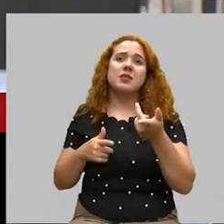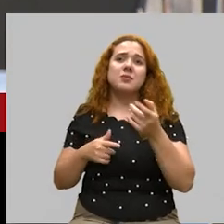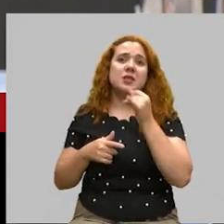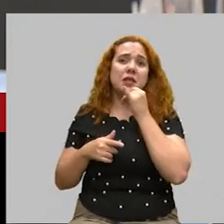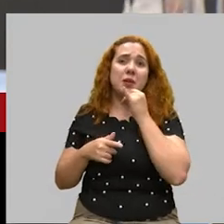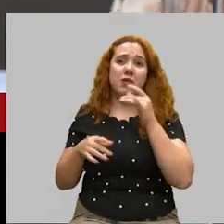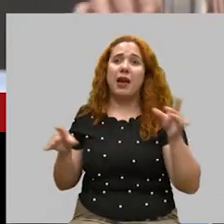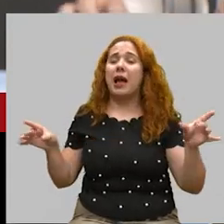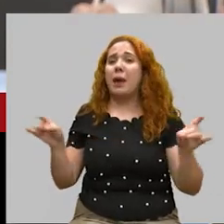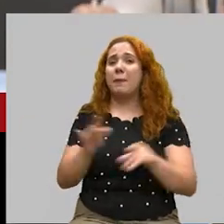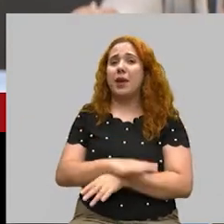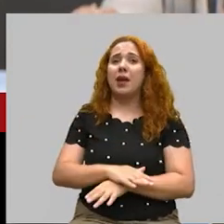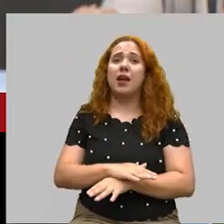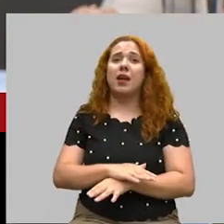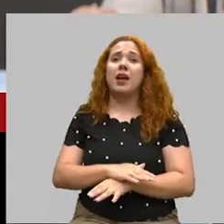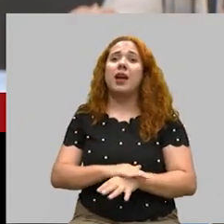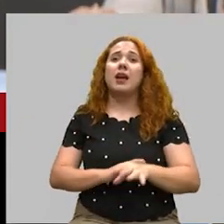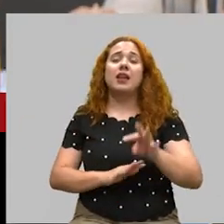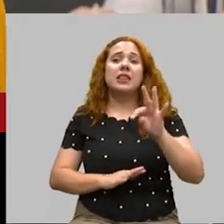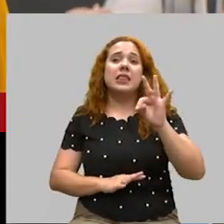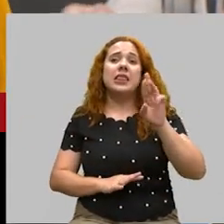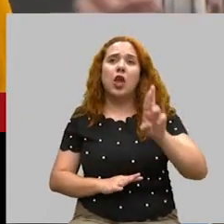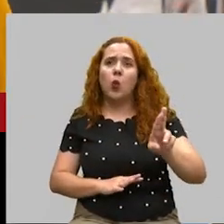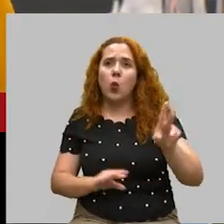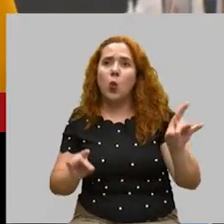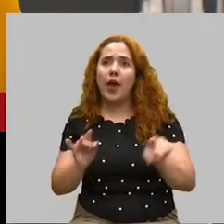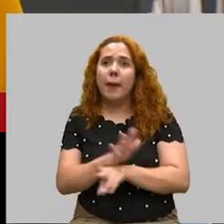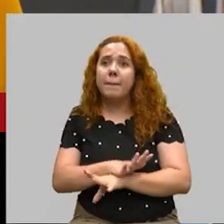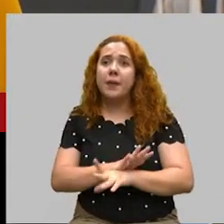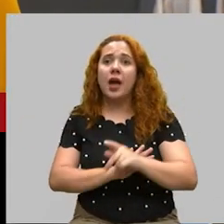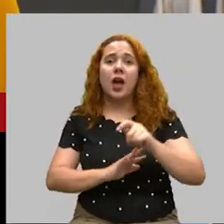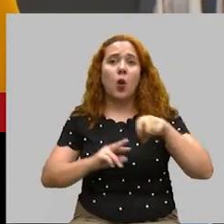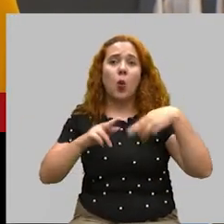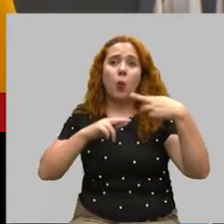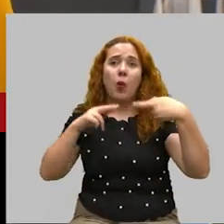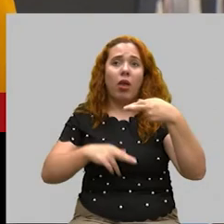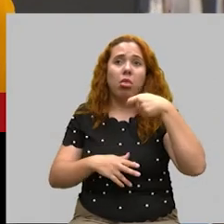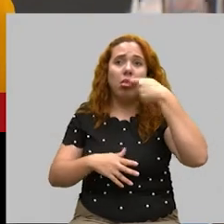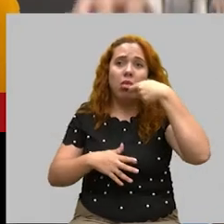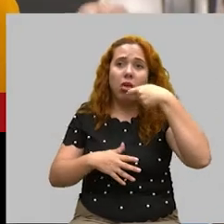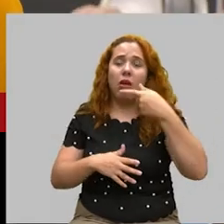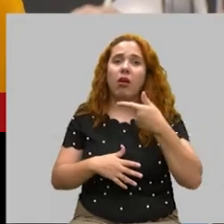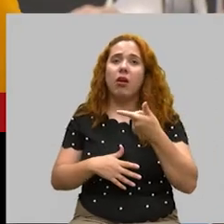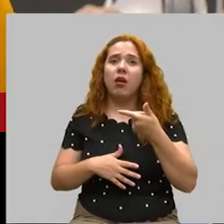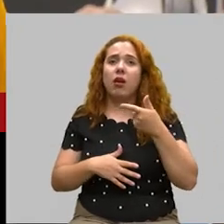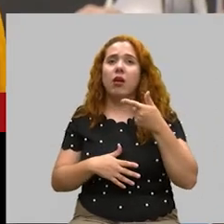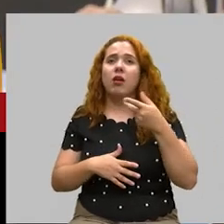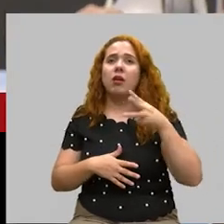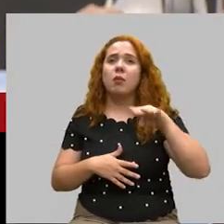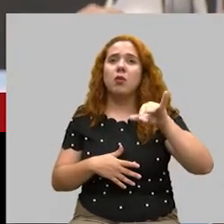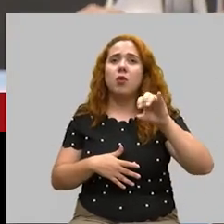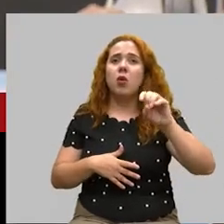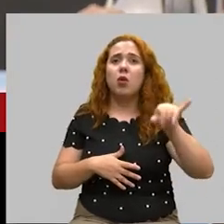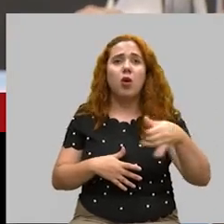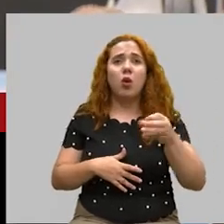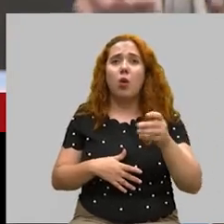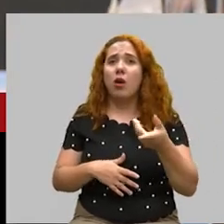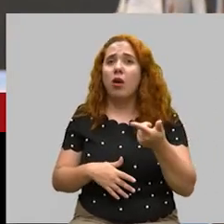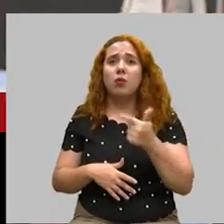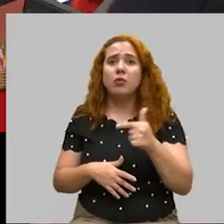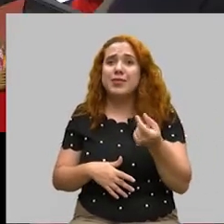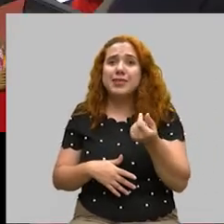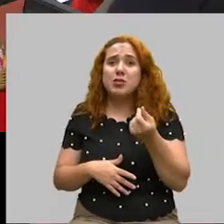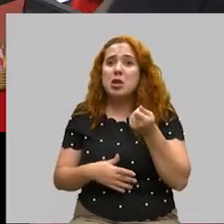final do tu do tempo Universidade Então a gente tem essa condição dos estudantes se alimentarem de miojo nas últimas semanas porque acabou o